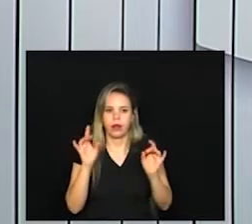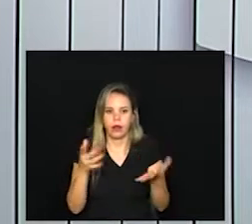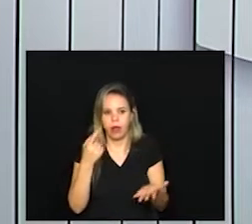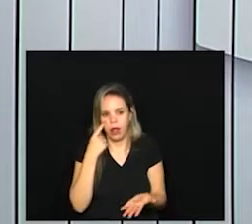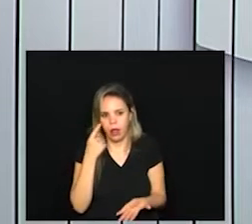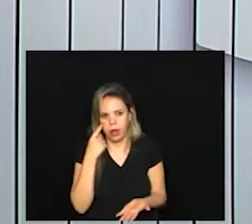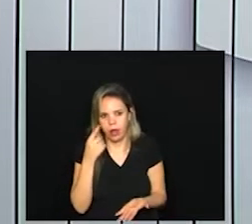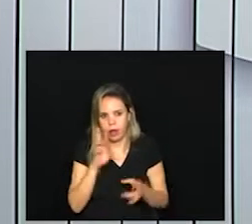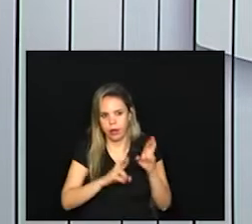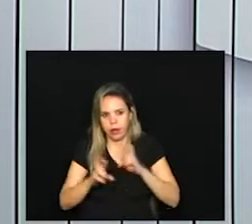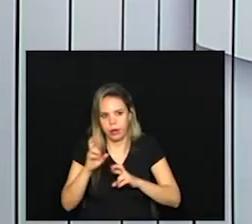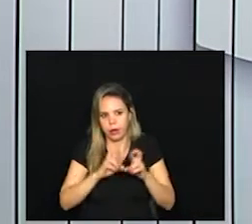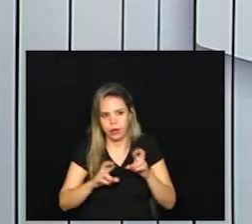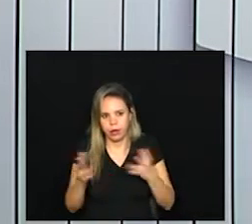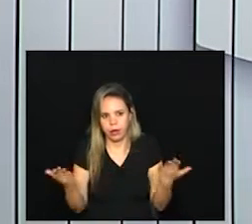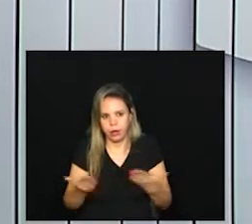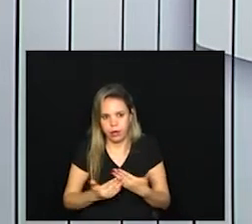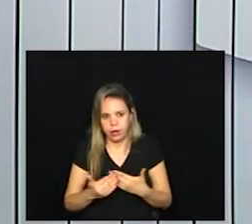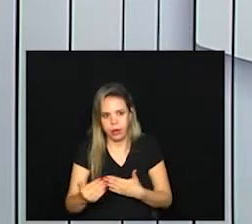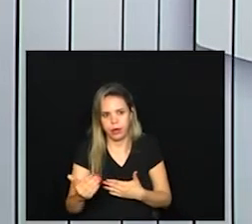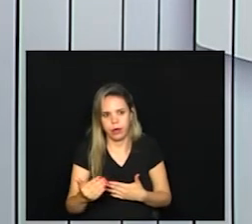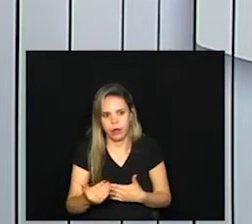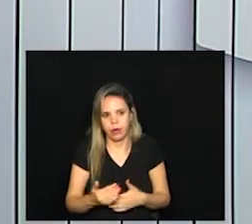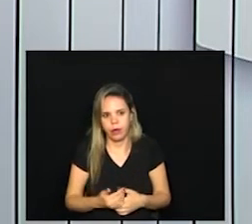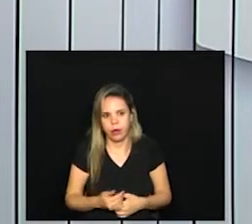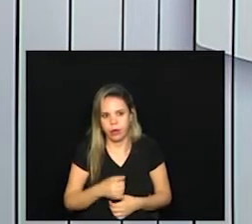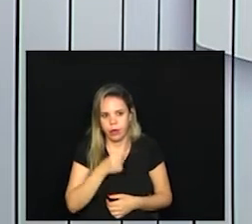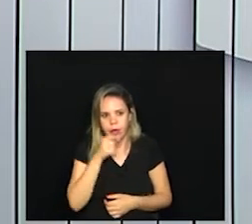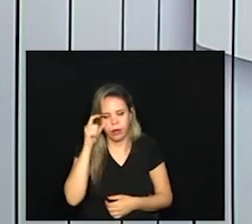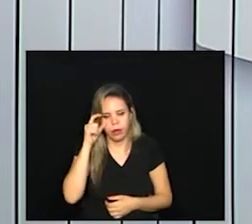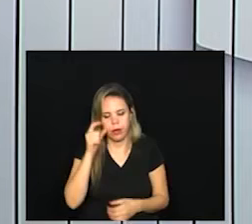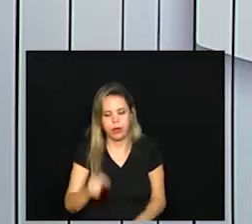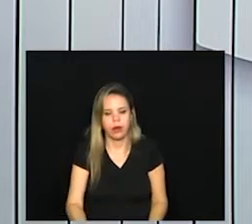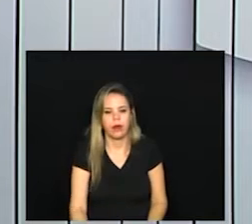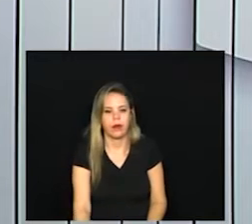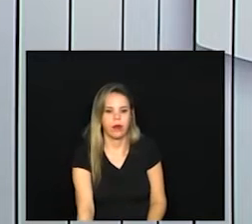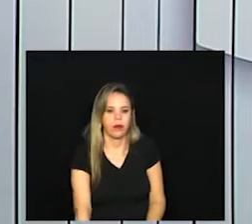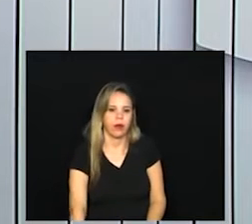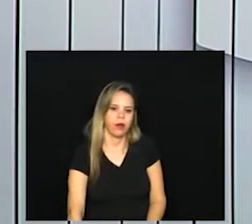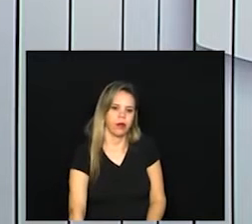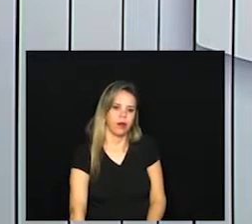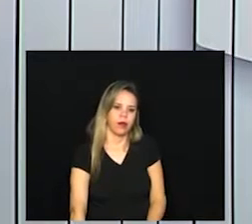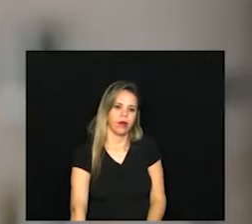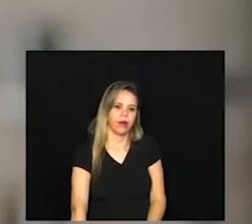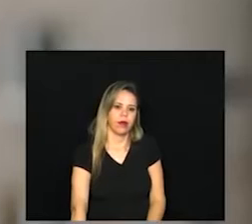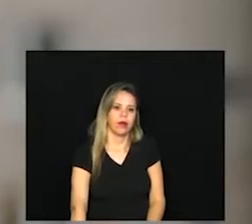específicos. Confira a partir de agora na reportagem de Michel Amorim.